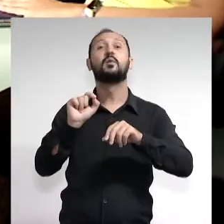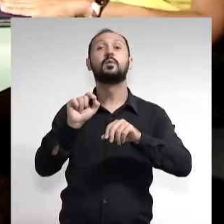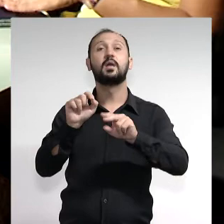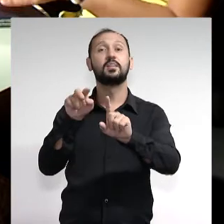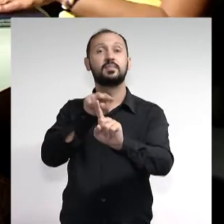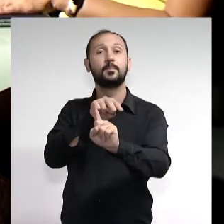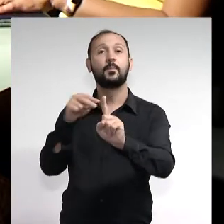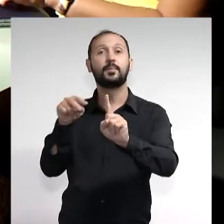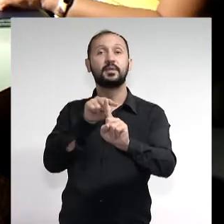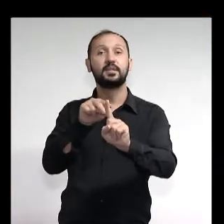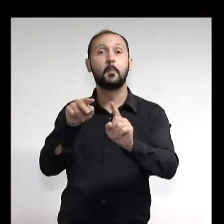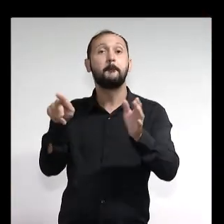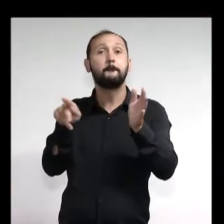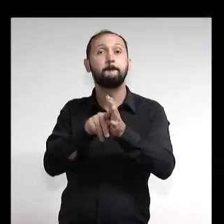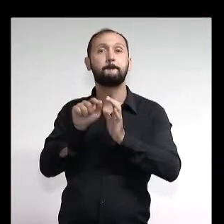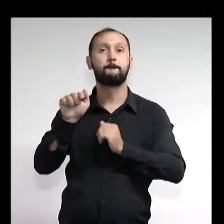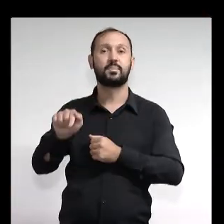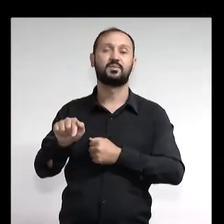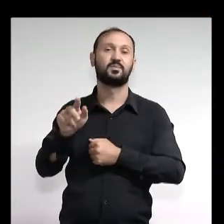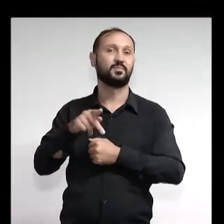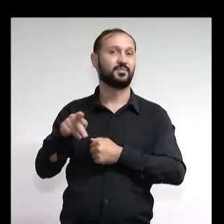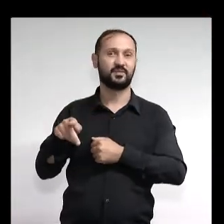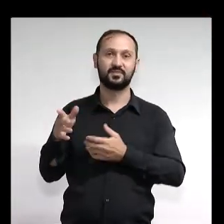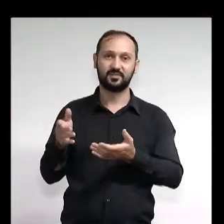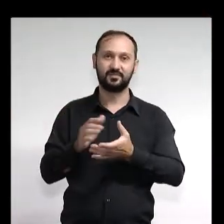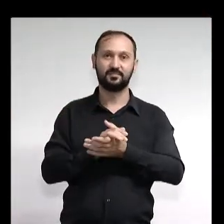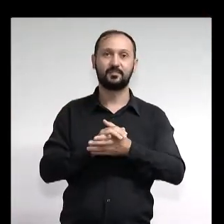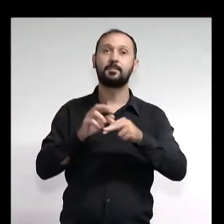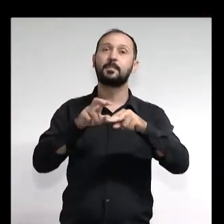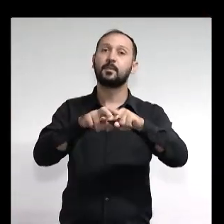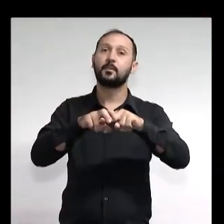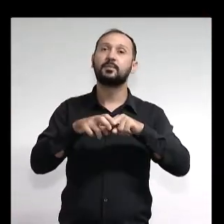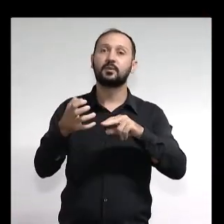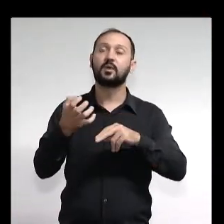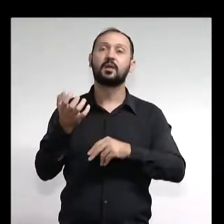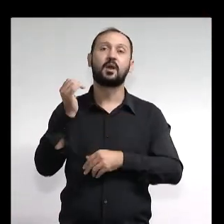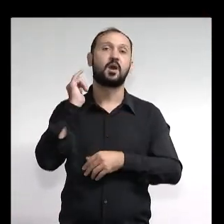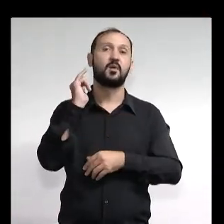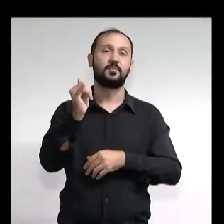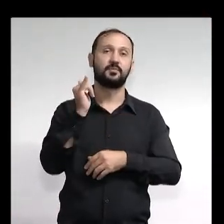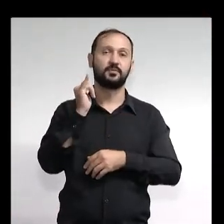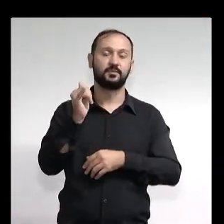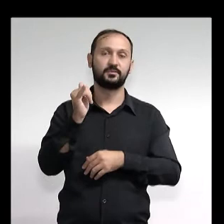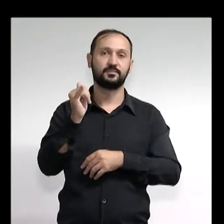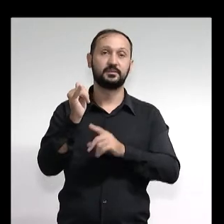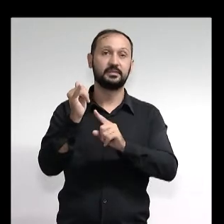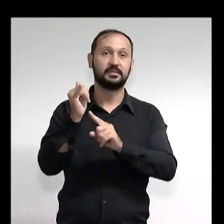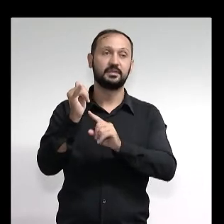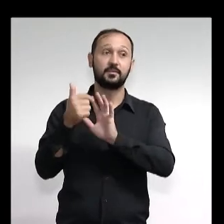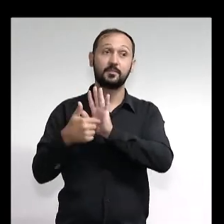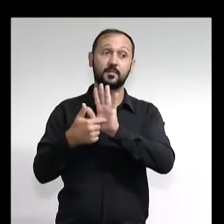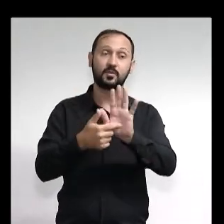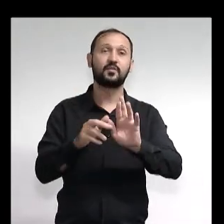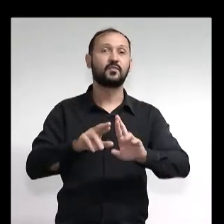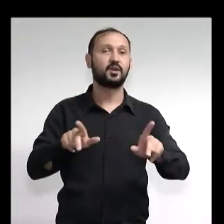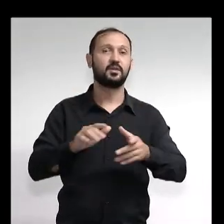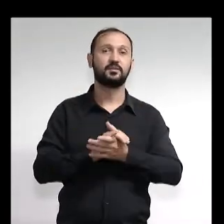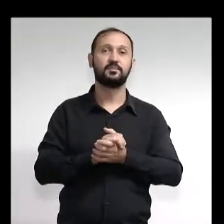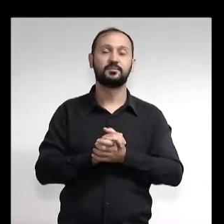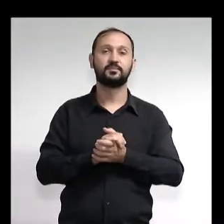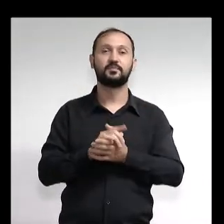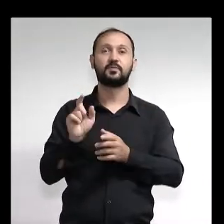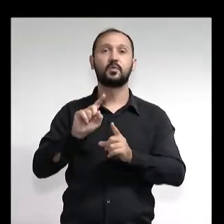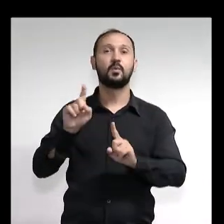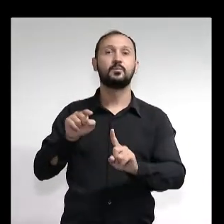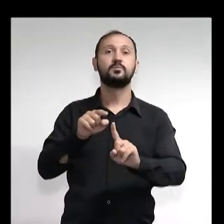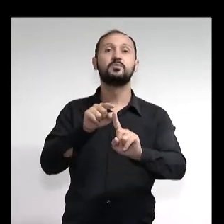dizendo, tanto é que é na perspectiva dos professores. Então, às vezes, a gente busca a